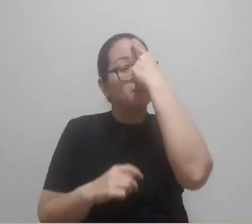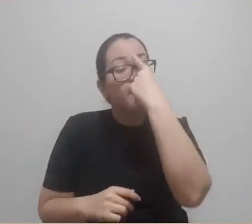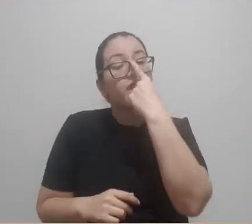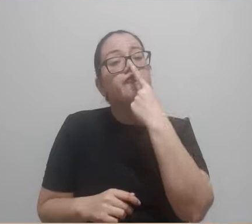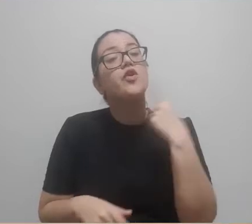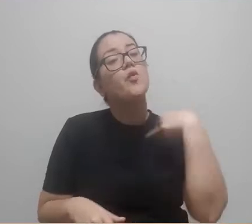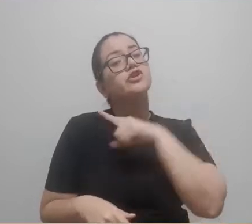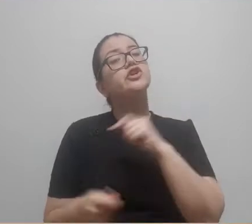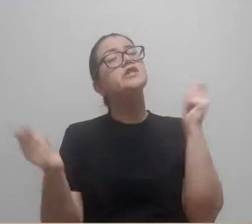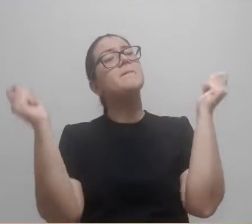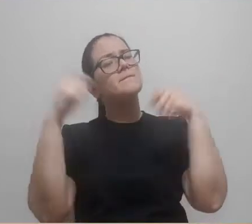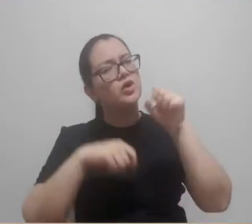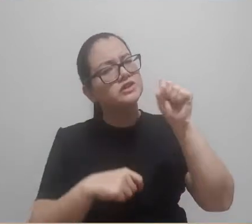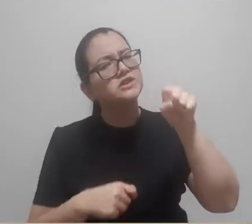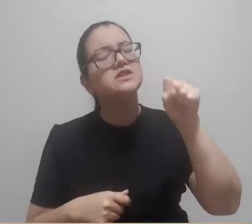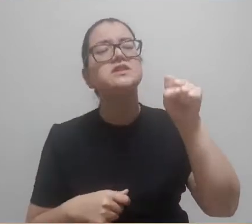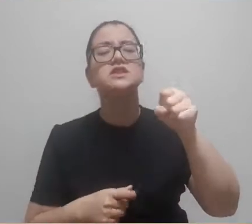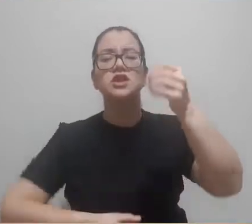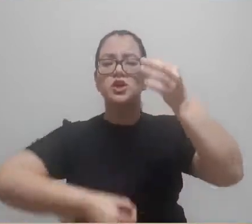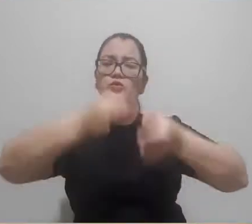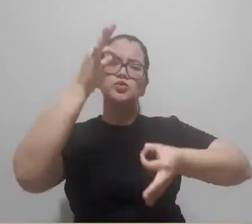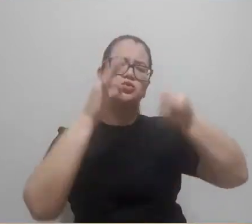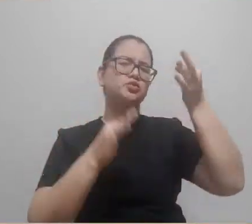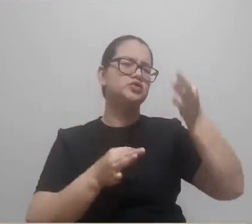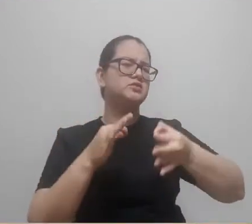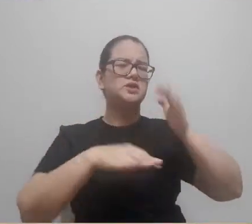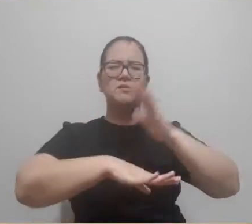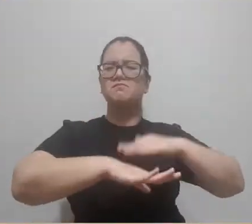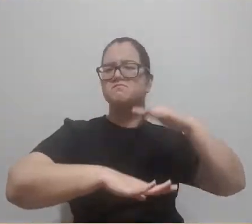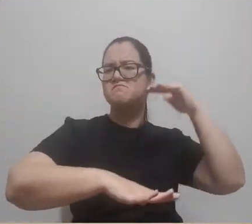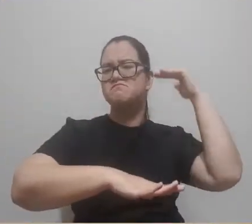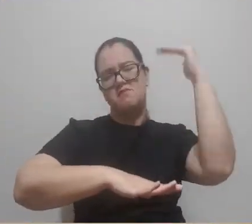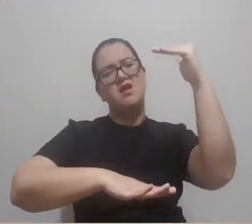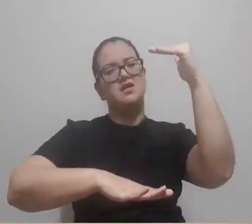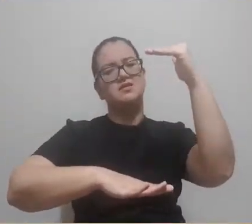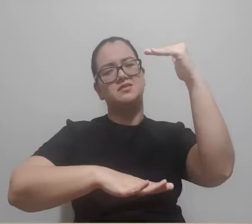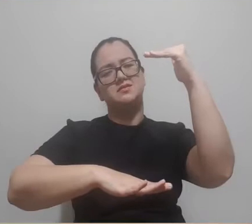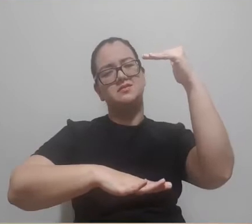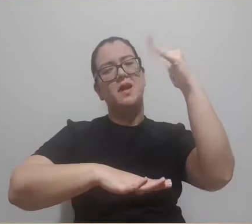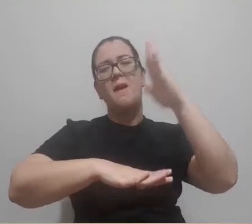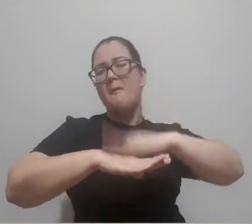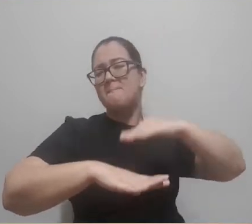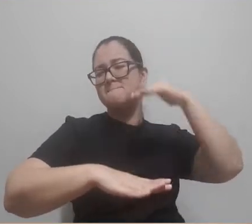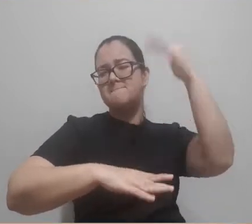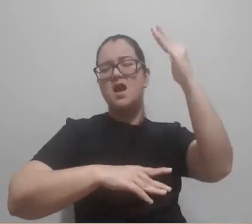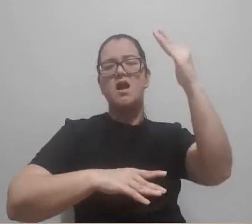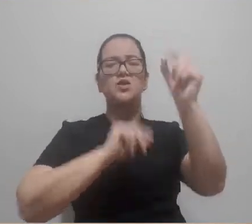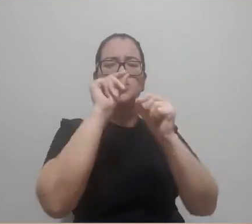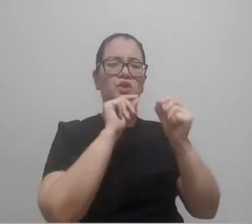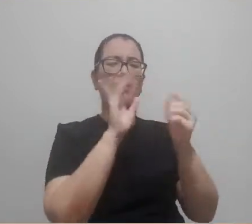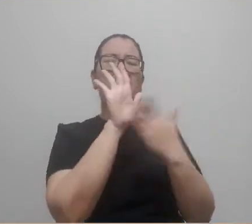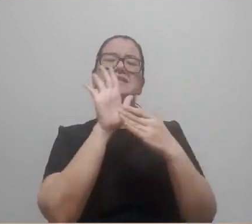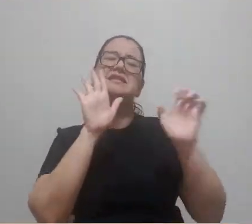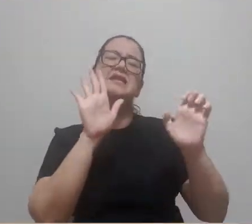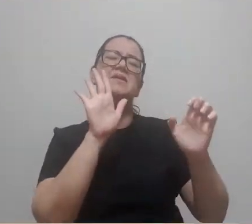nós podemos sim exceder em muito aquela vida, ou aquele modelo, ou aquele paradigma